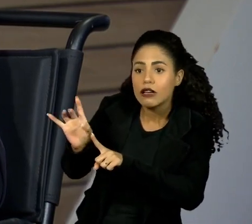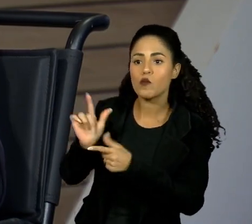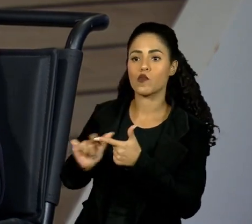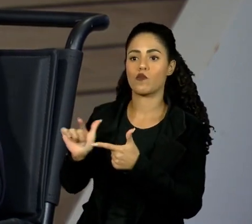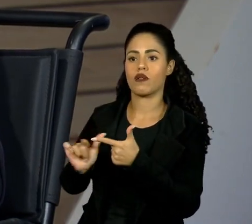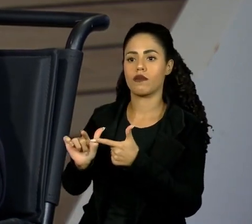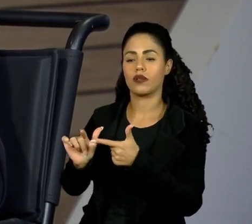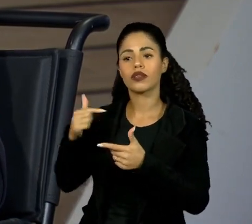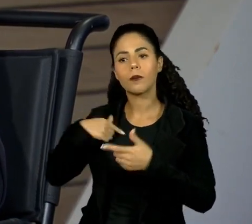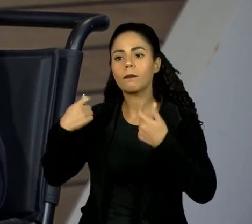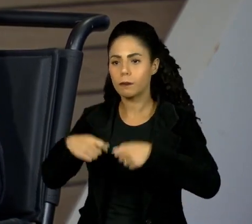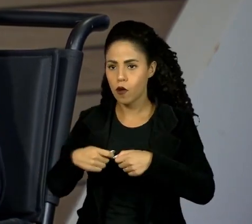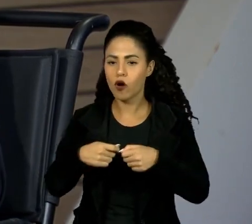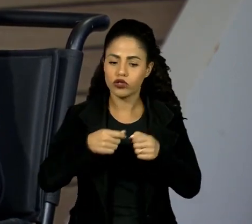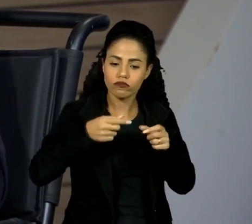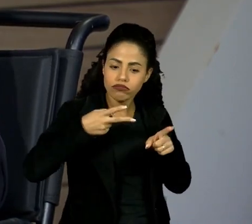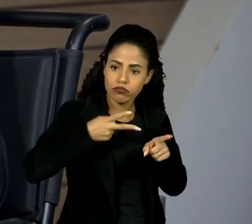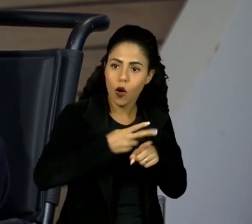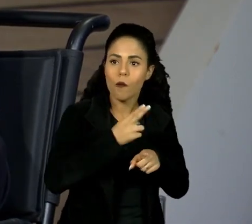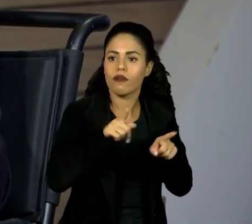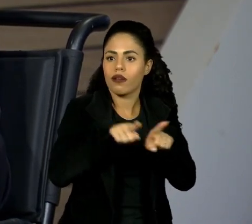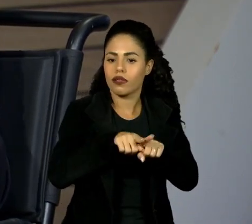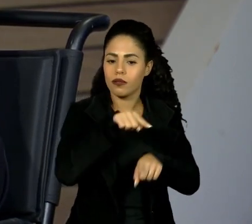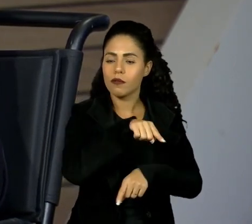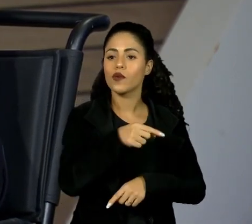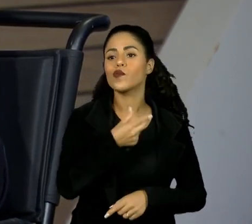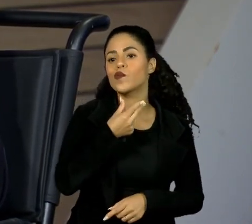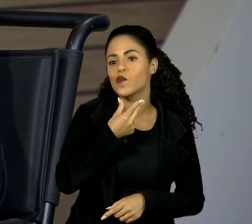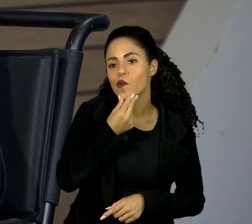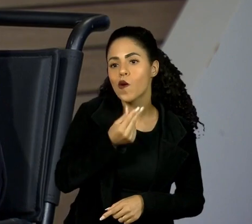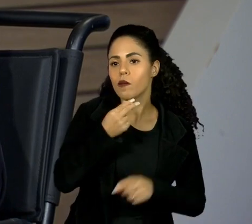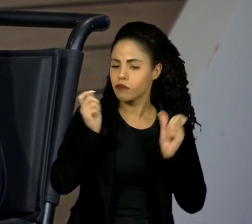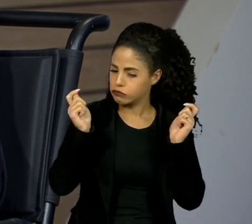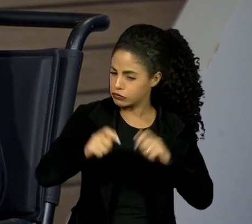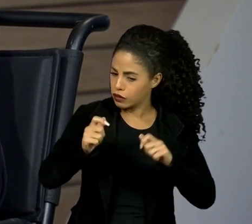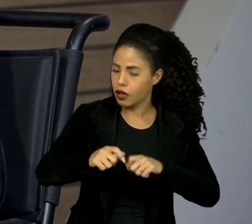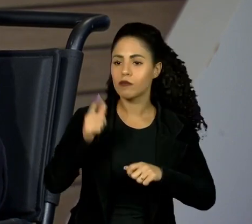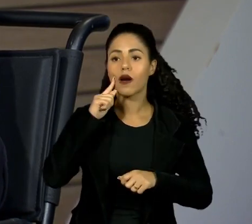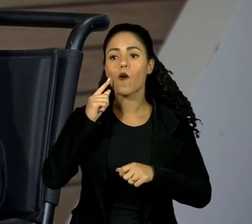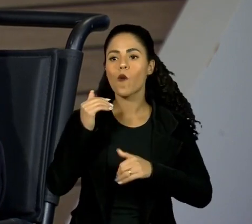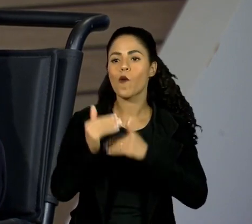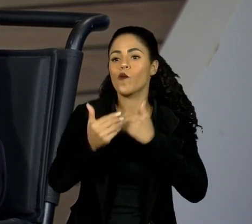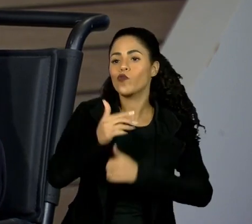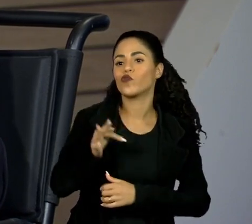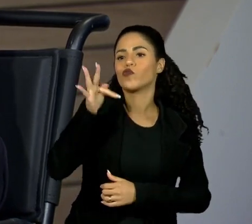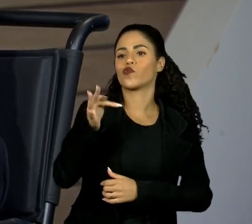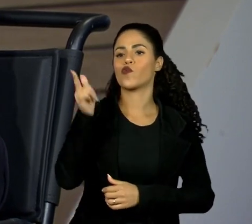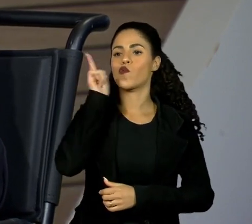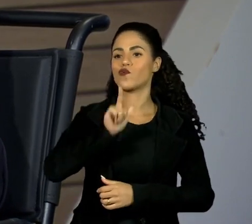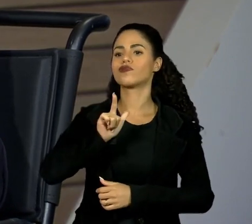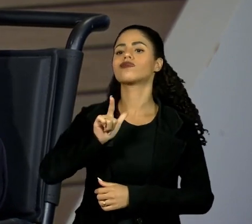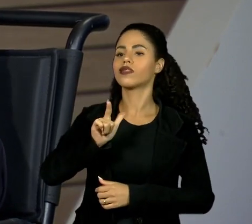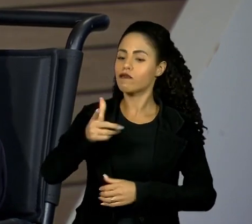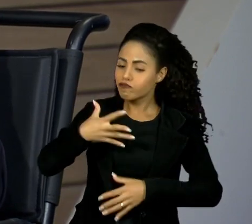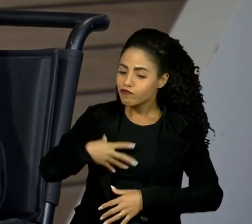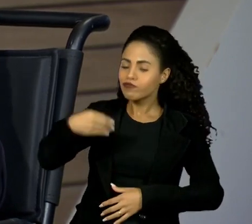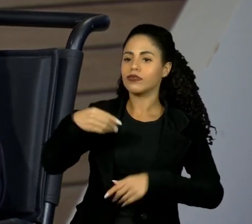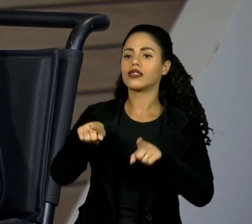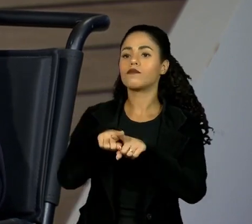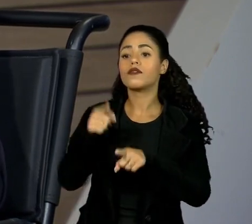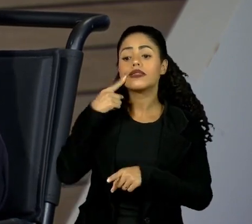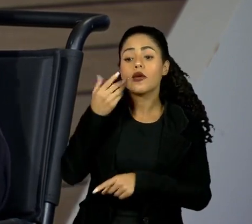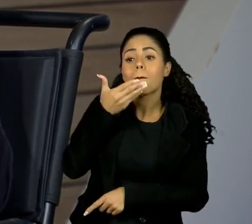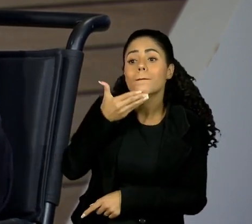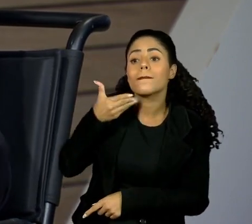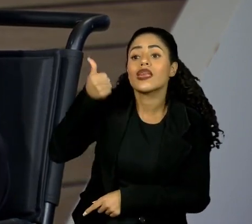Então, você pode operar esse homem e esse é o nosso papel, né? Não só fazer fertilização in vitro, mas tentar trazer para o natural. Se ele melhora o